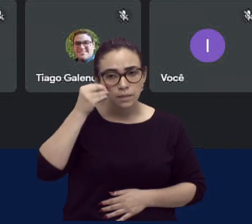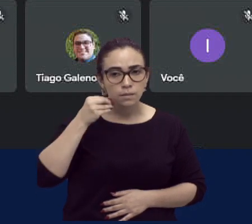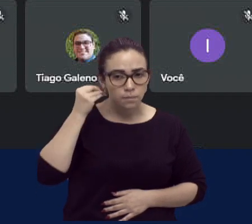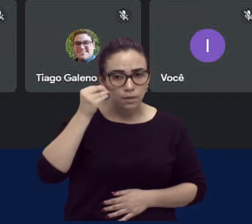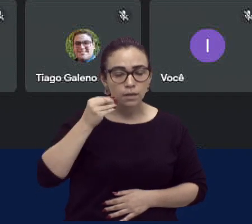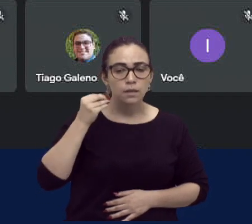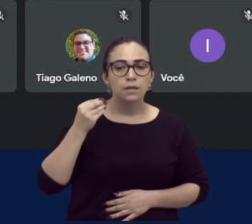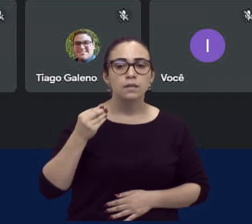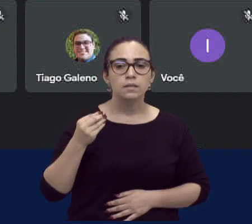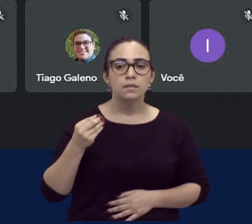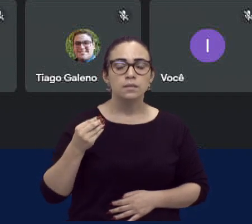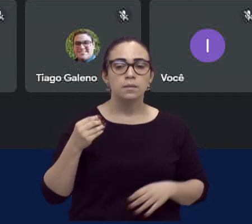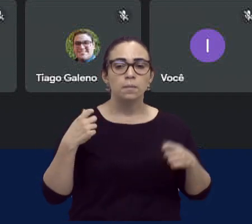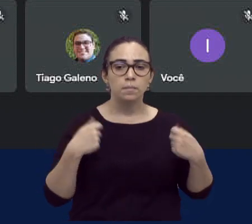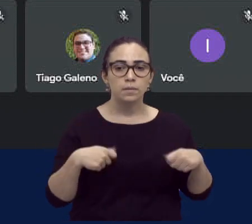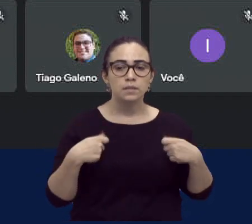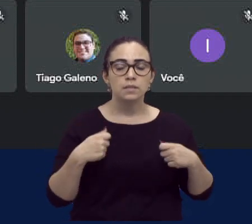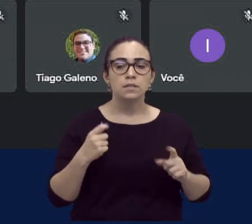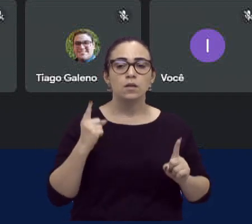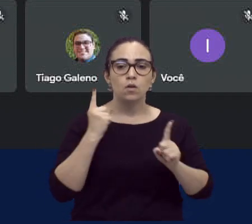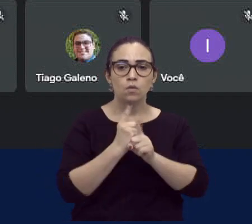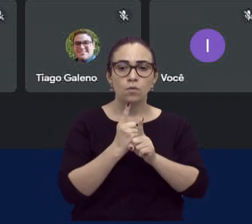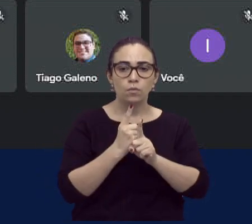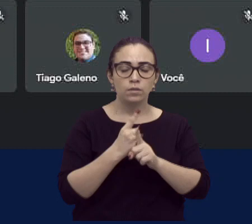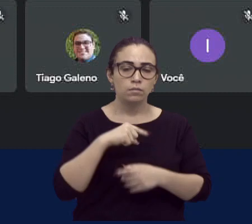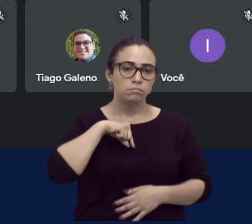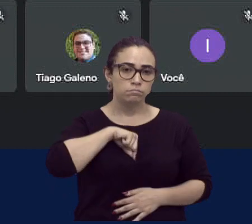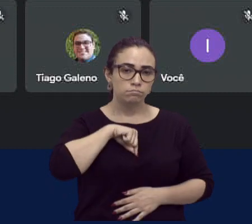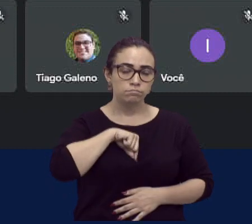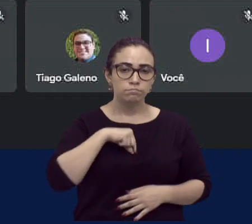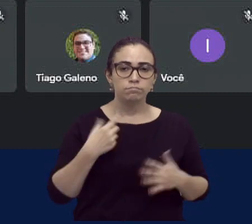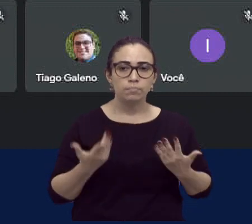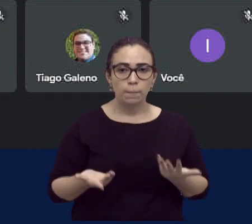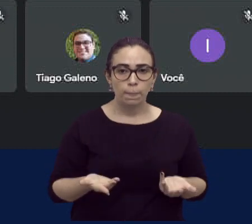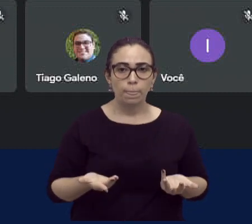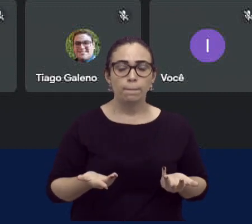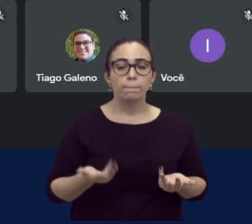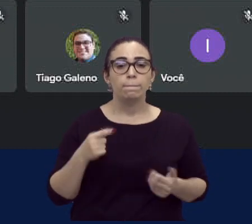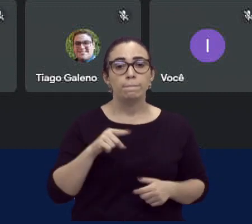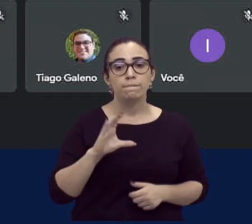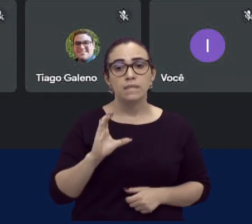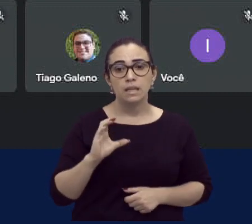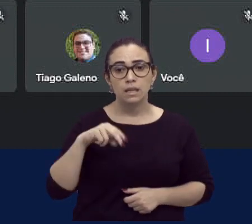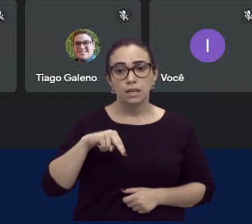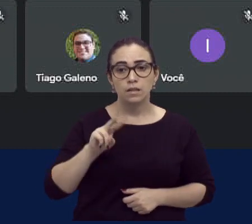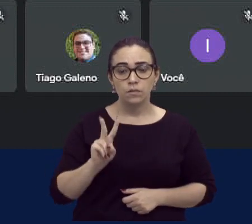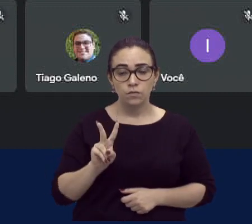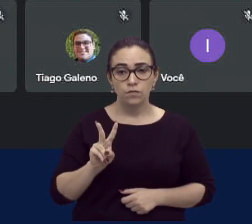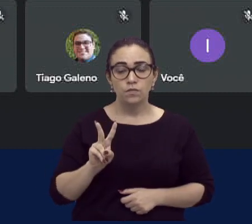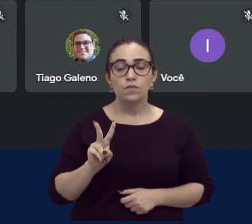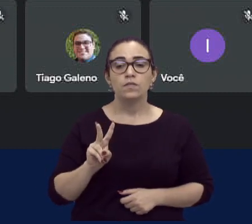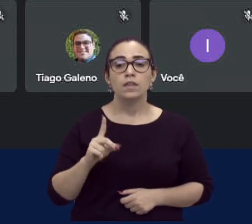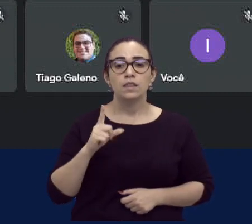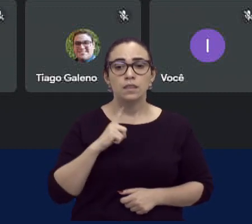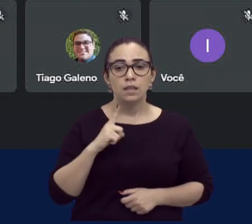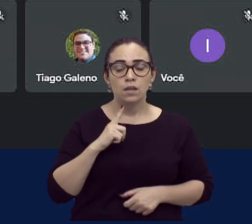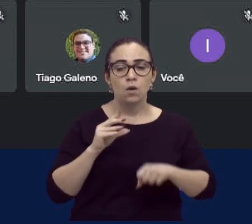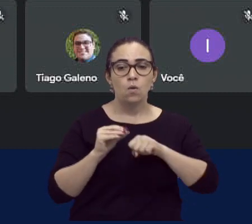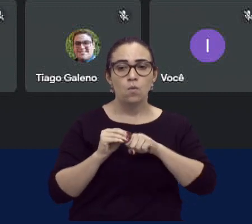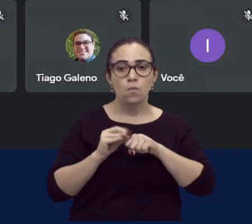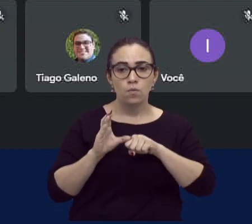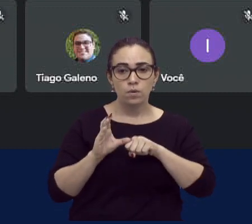não encontra elas na gente mesmo? Então, a CNV é também um autoconhecimento.